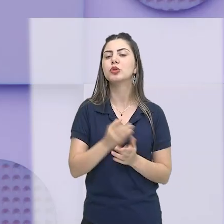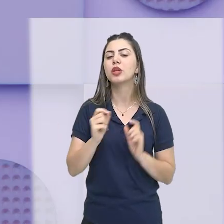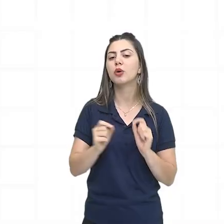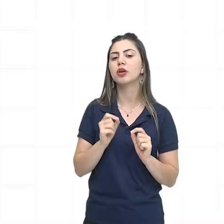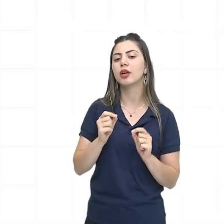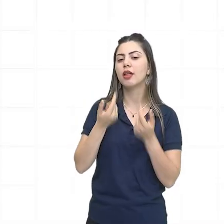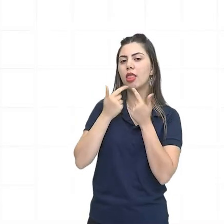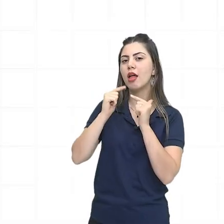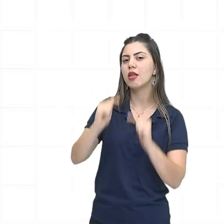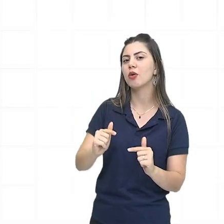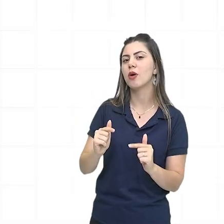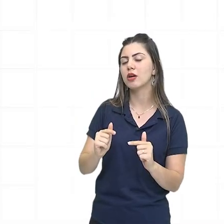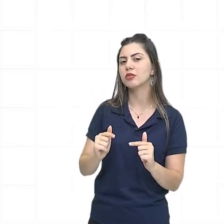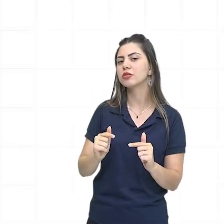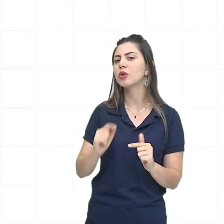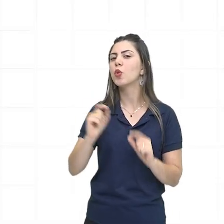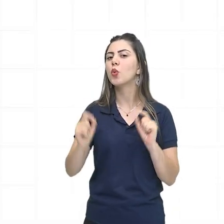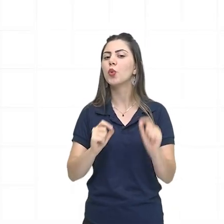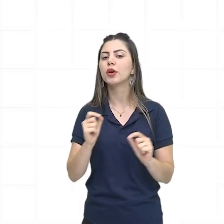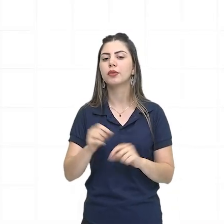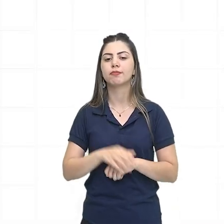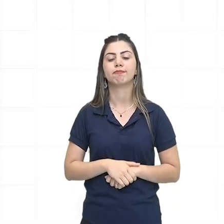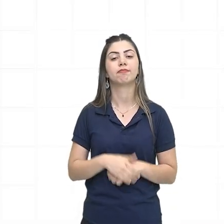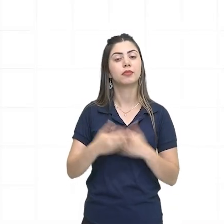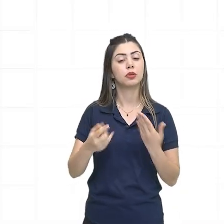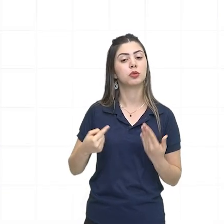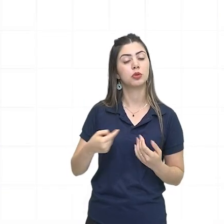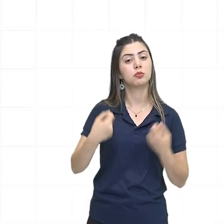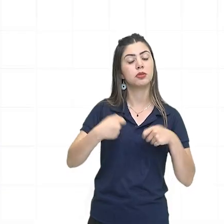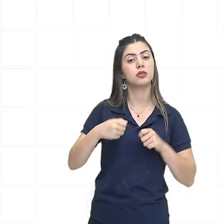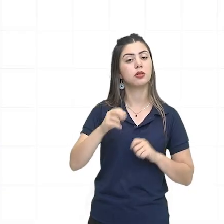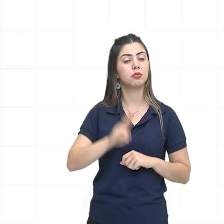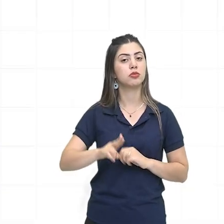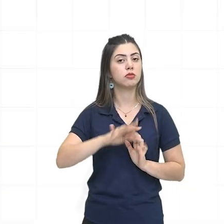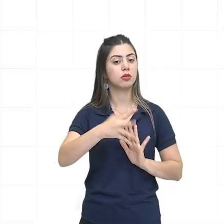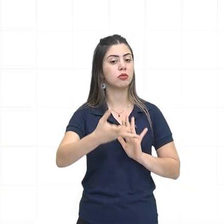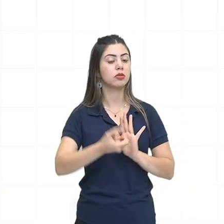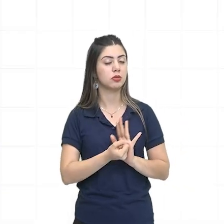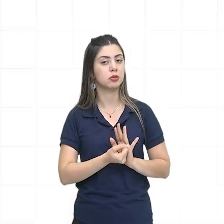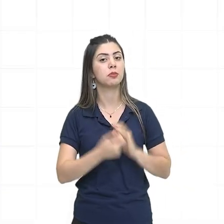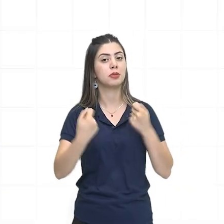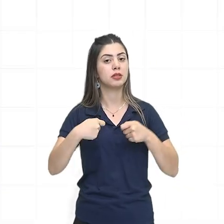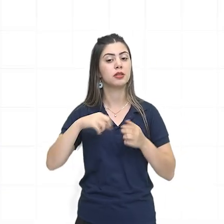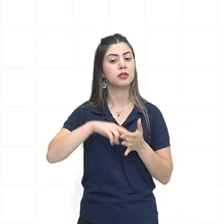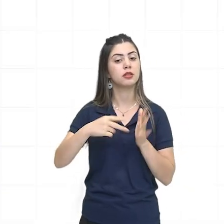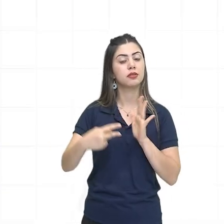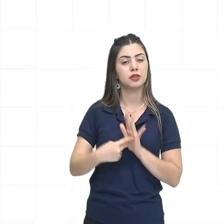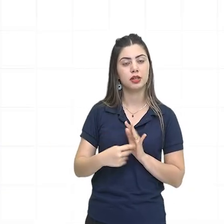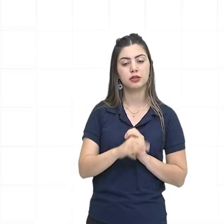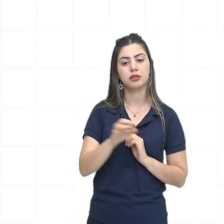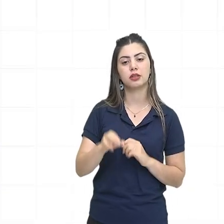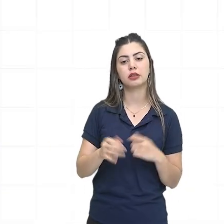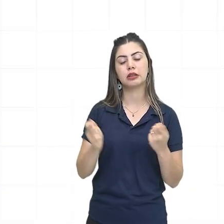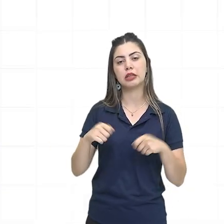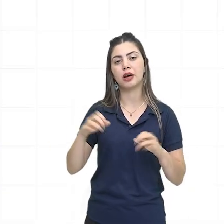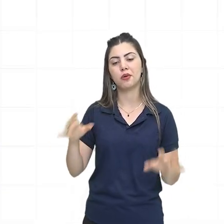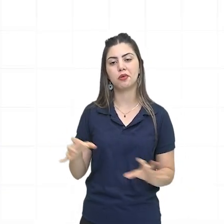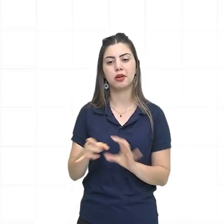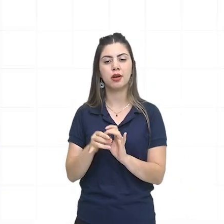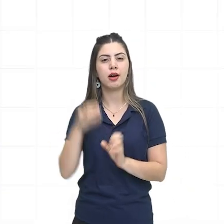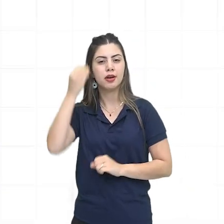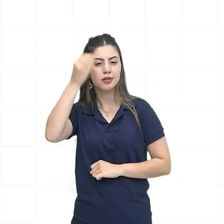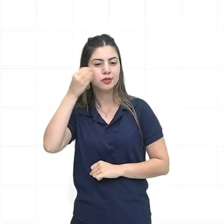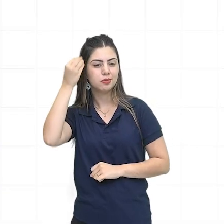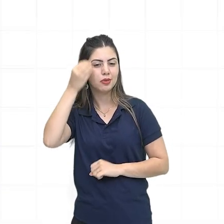da linguagem? O uso consciente de símbolos nos conecta às dimensões